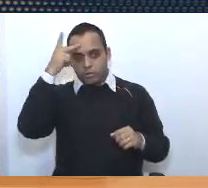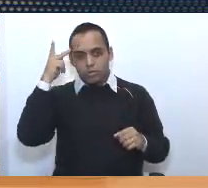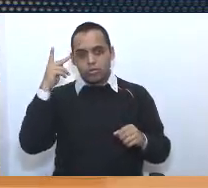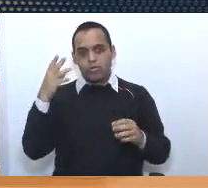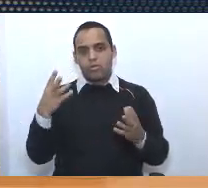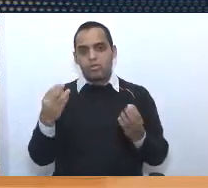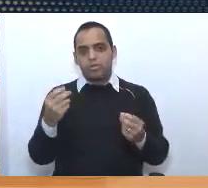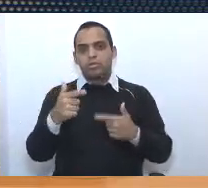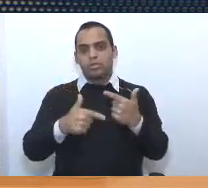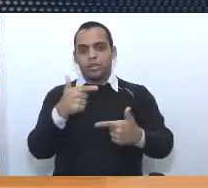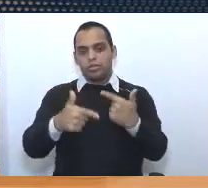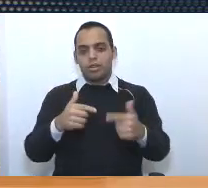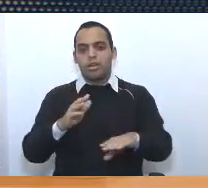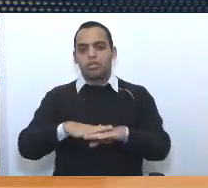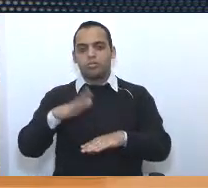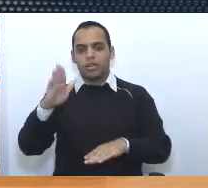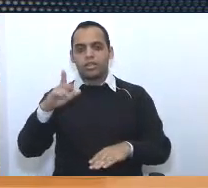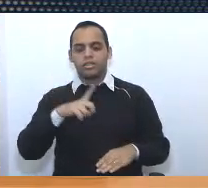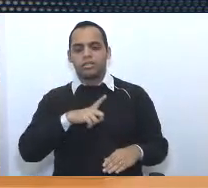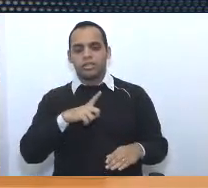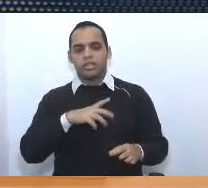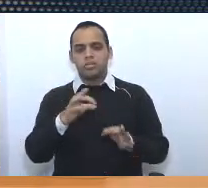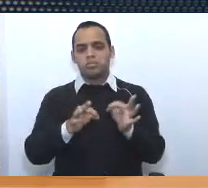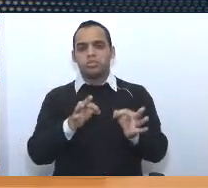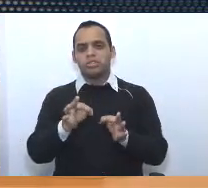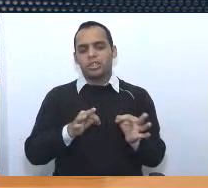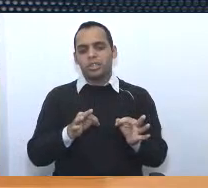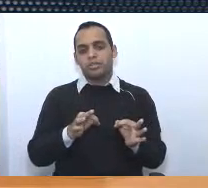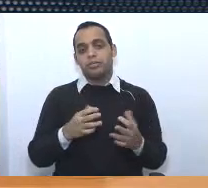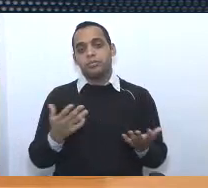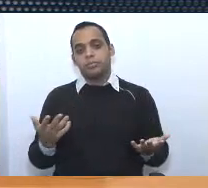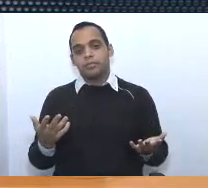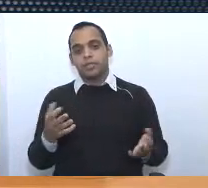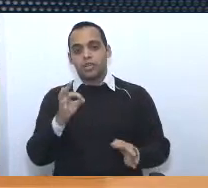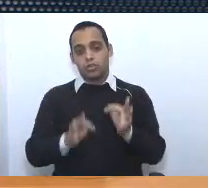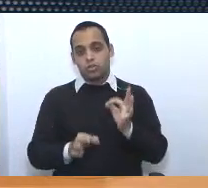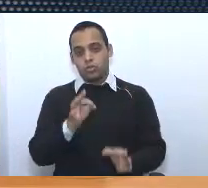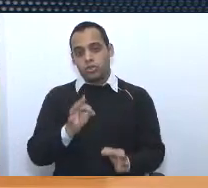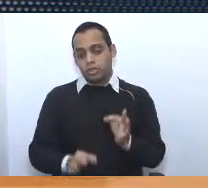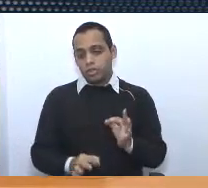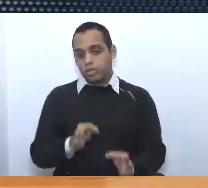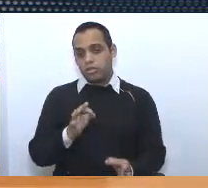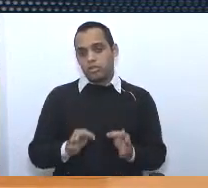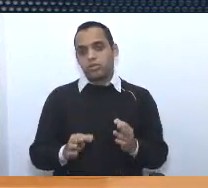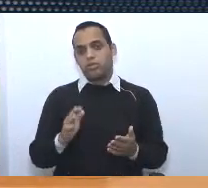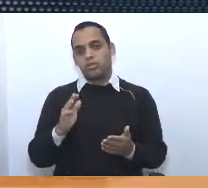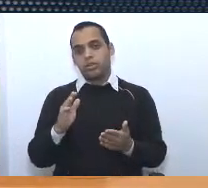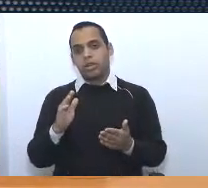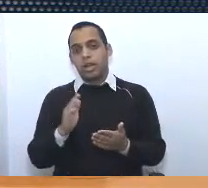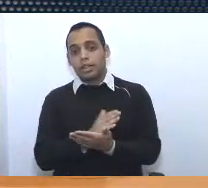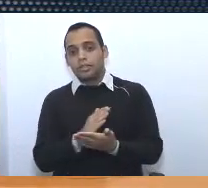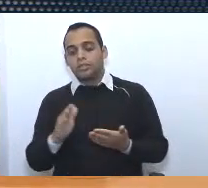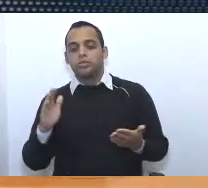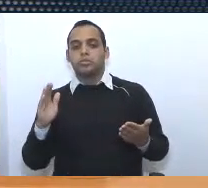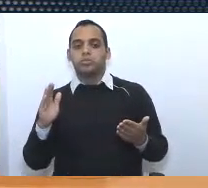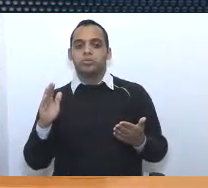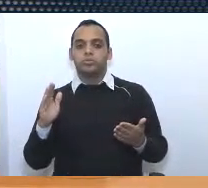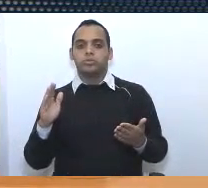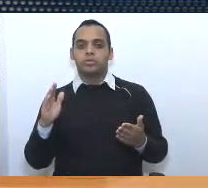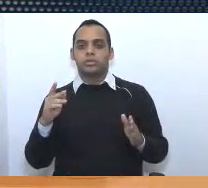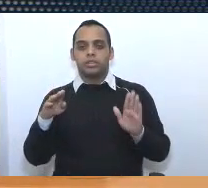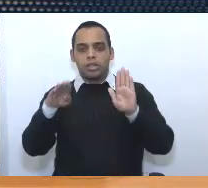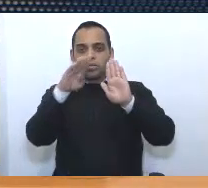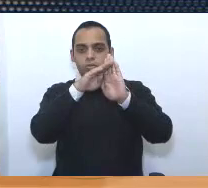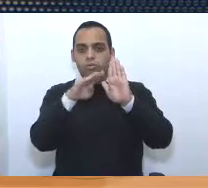a estrutura do departamento jurídico. Realmente, nós temos uma estrutura